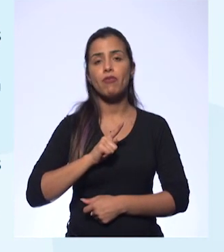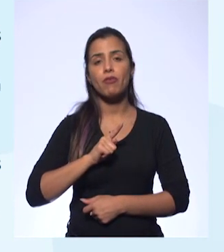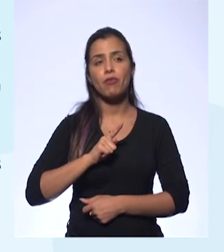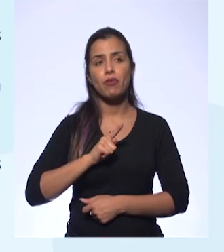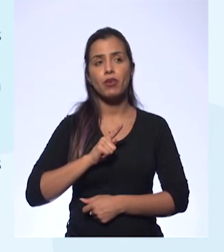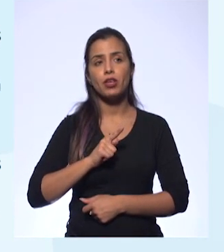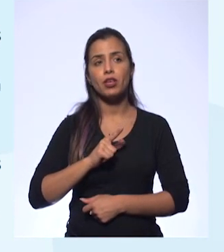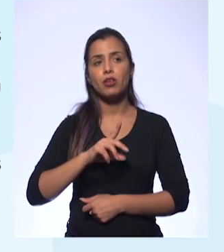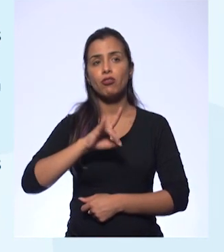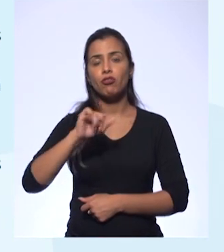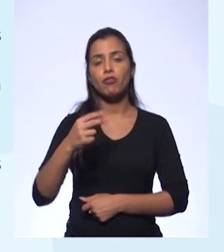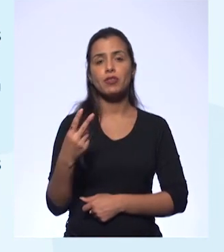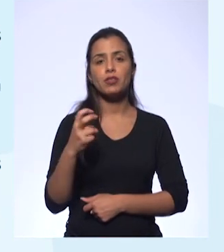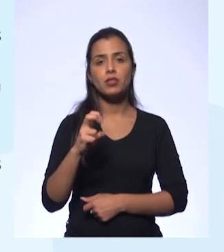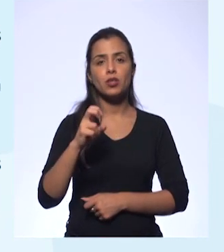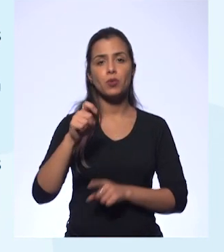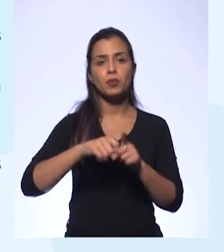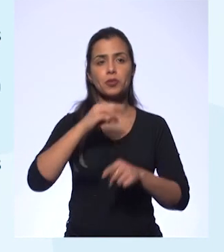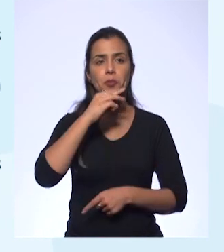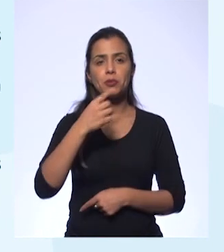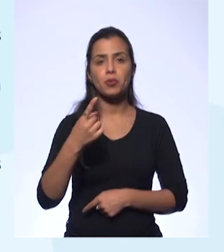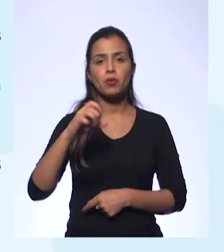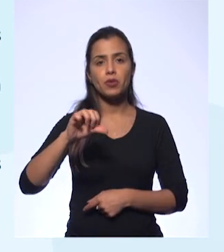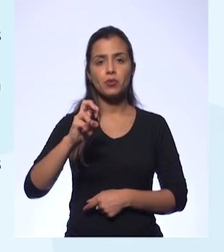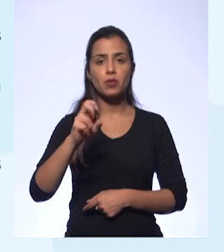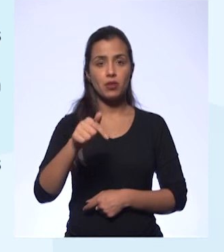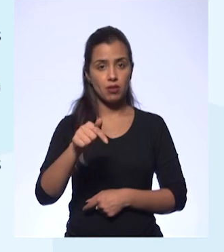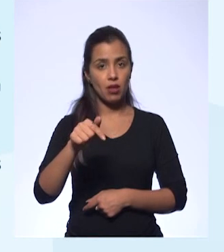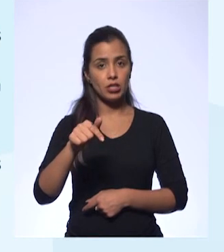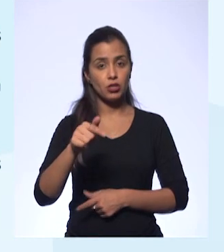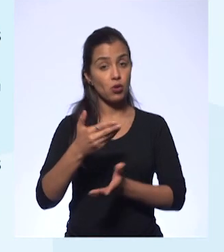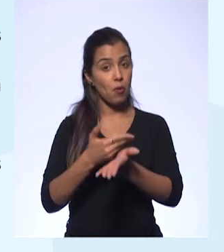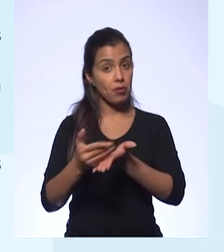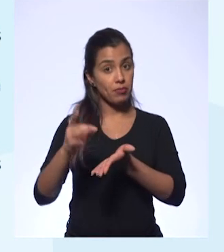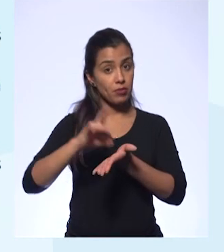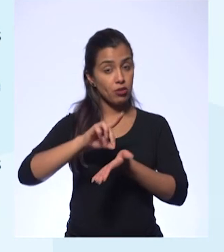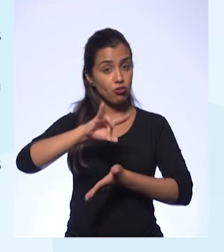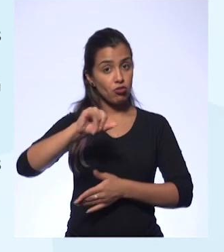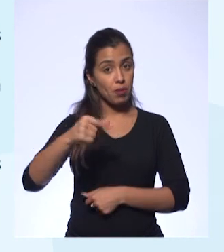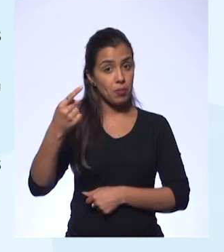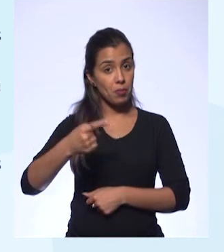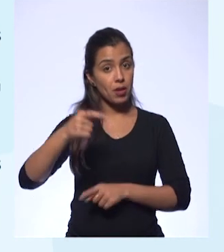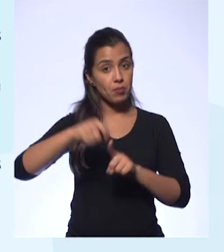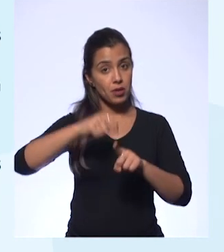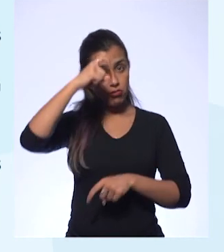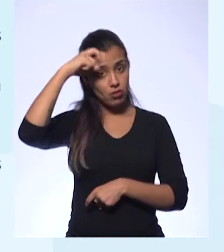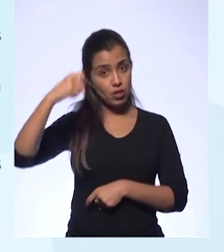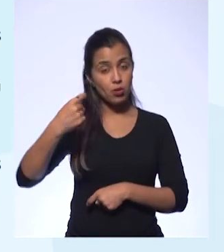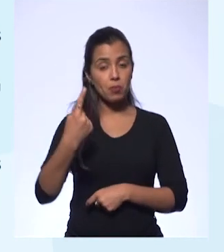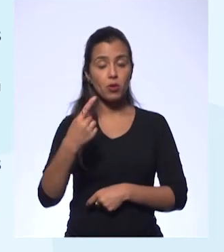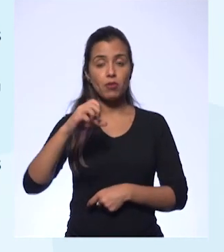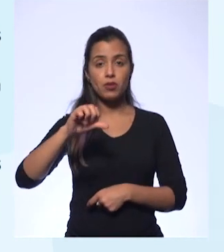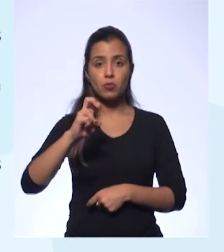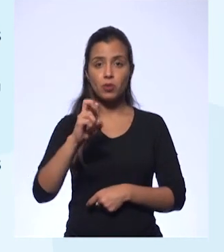25 de março de 1957. Foi entrar em vigor em 1º de janeiro de 1958. Né, os países membros são